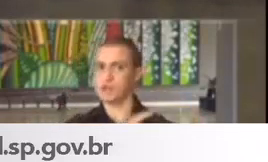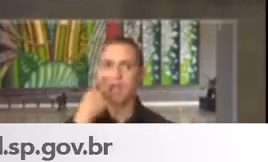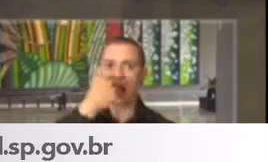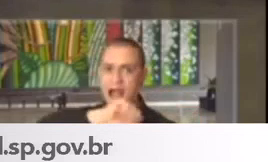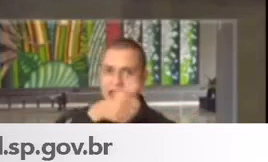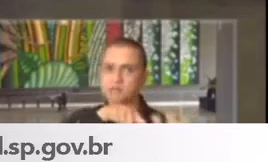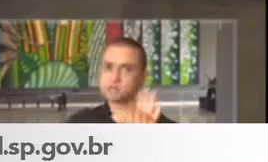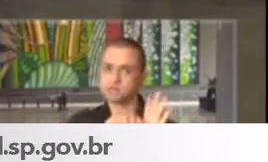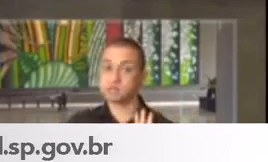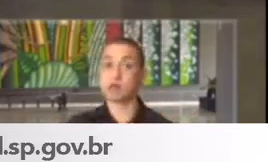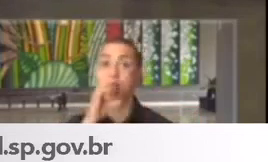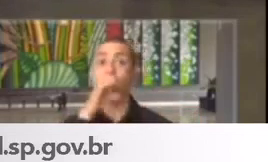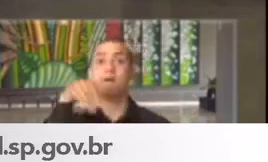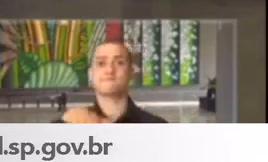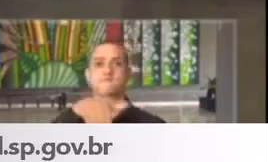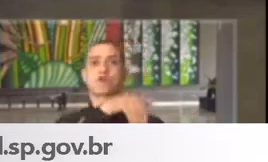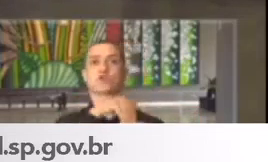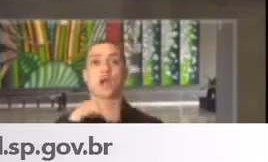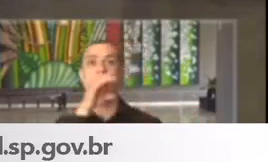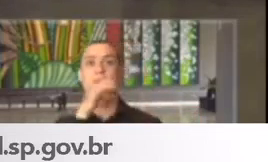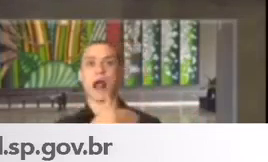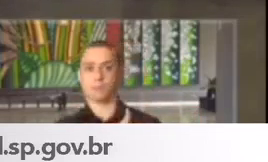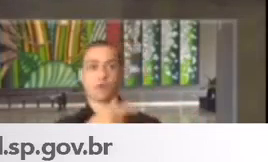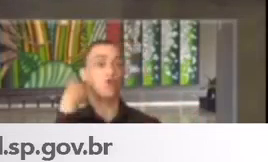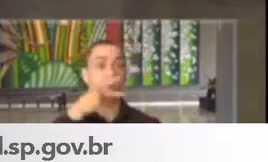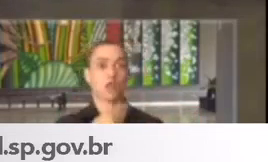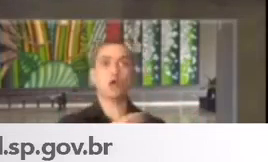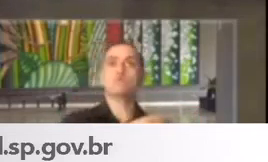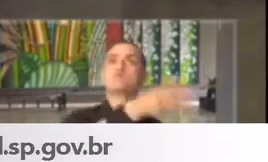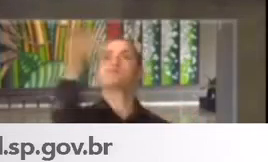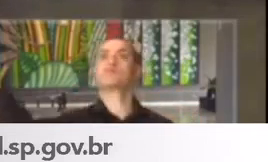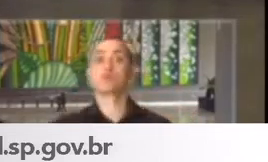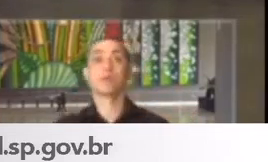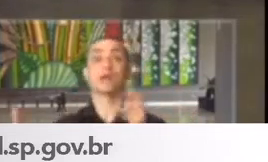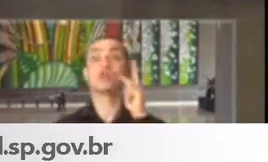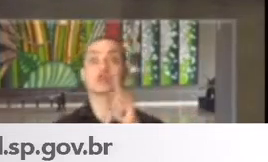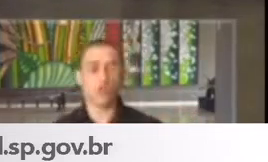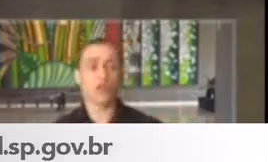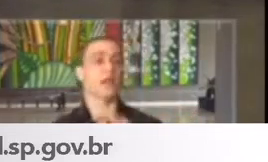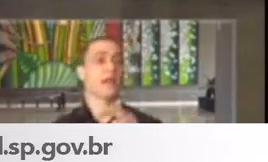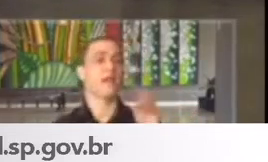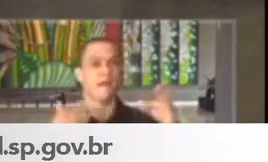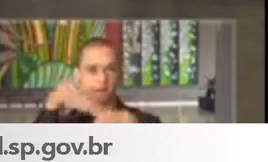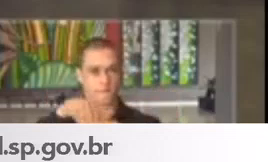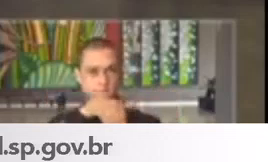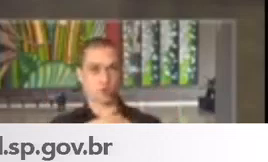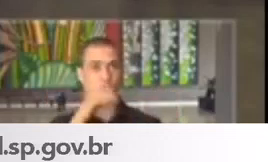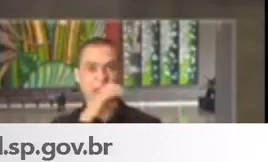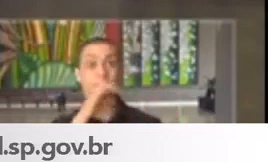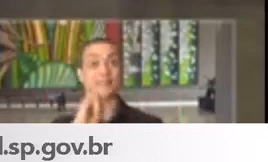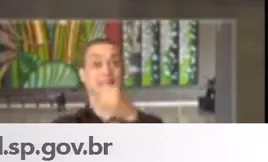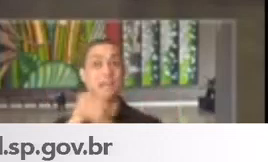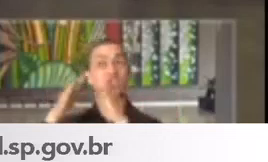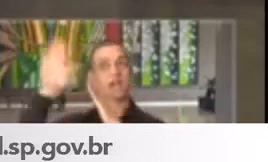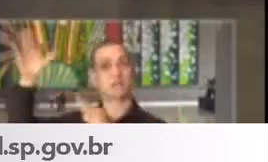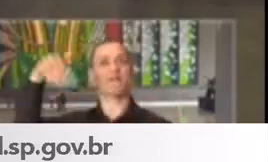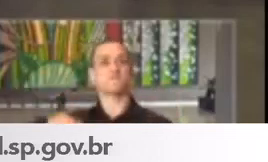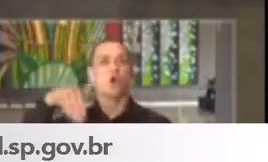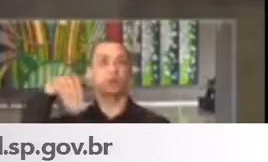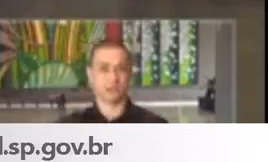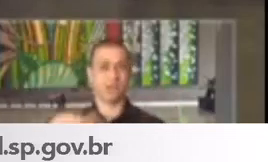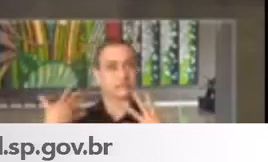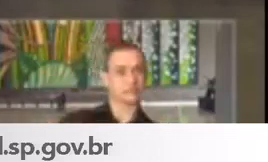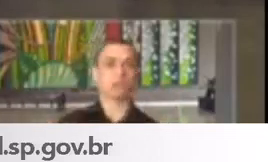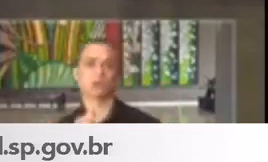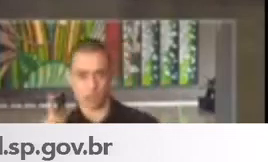projetos serão encaminhados aos vereadores para que eles possam fazer votação virtual. Então, serão